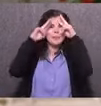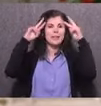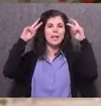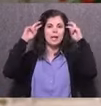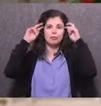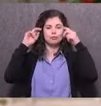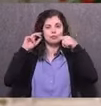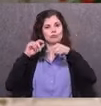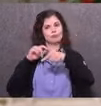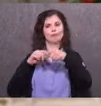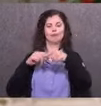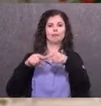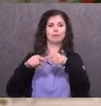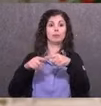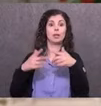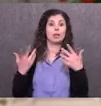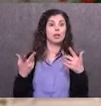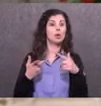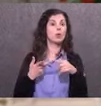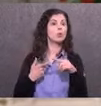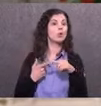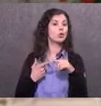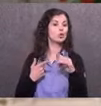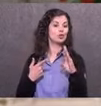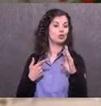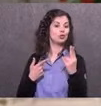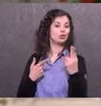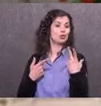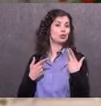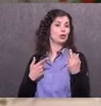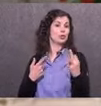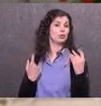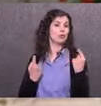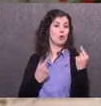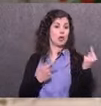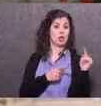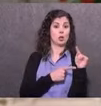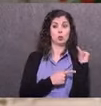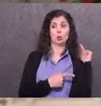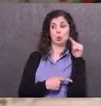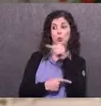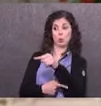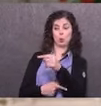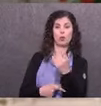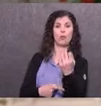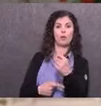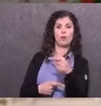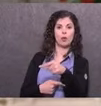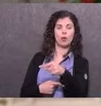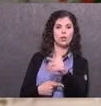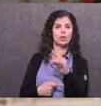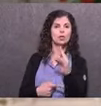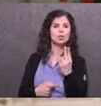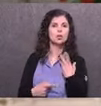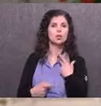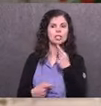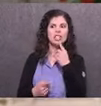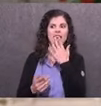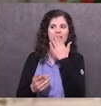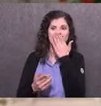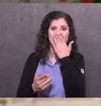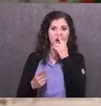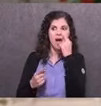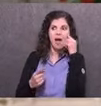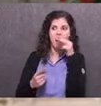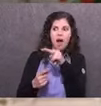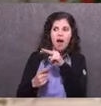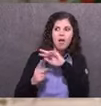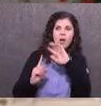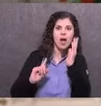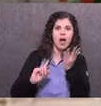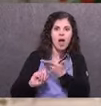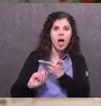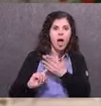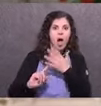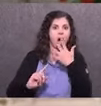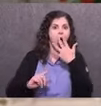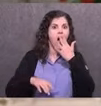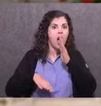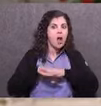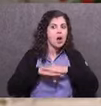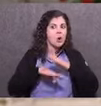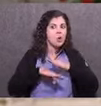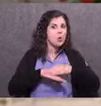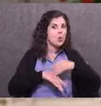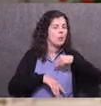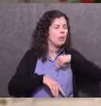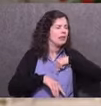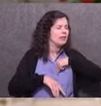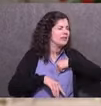Então Judas, que entregara Jesus, vendo que ele tinha sido condenado, tocado pelo remorso, devolveu